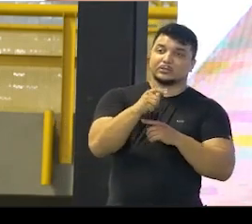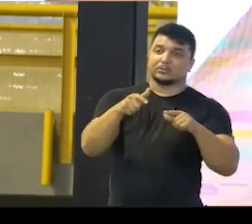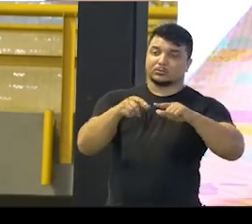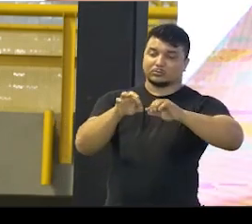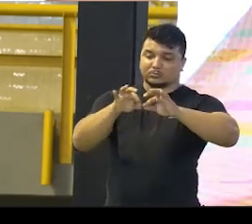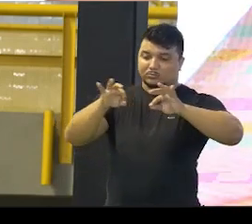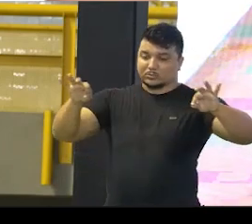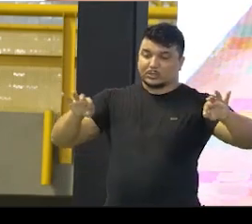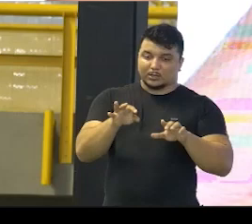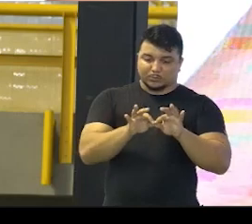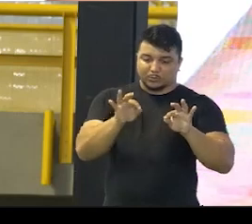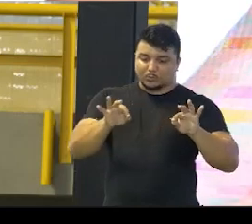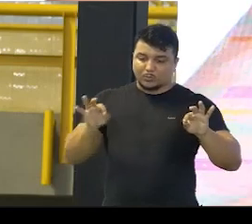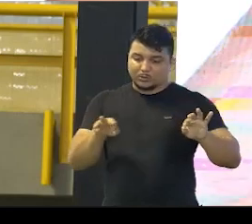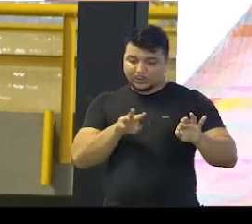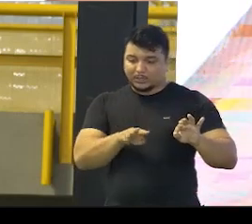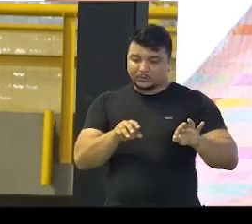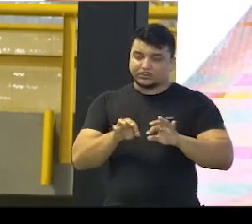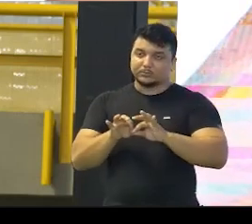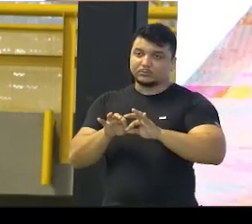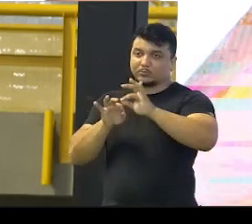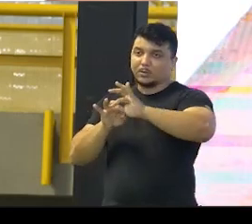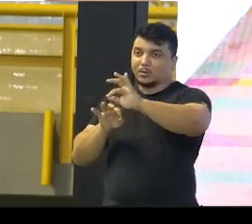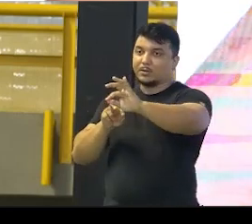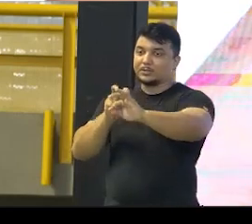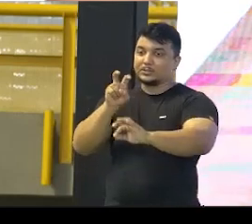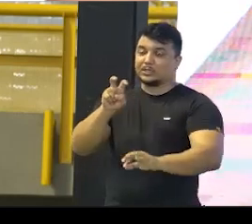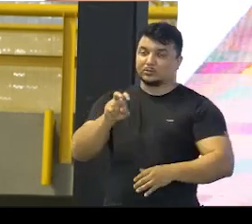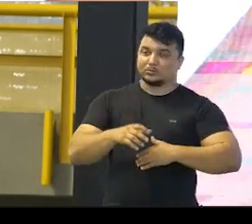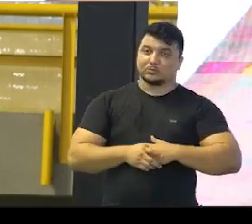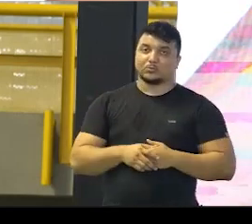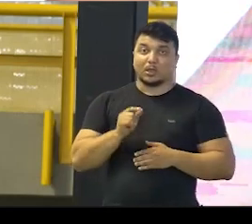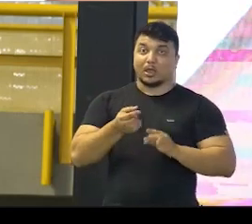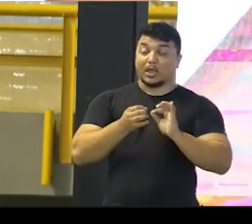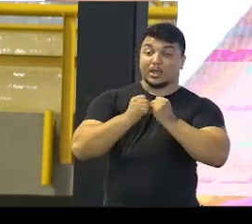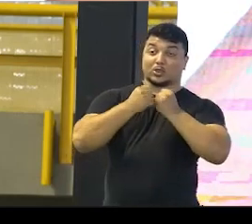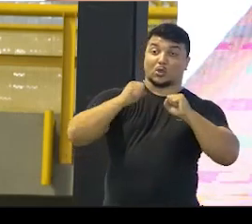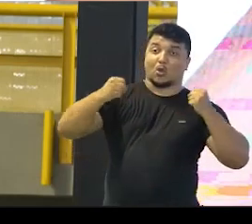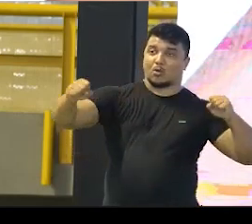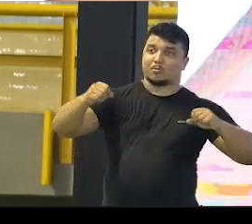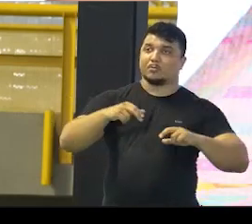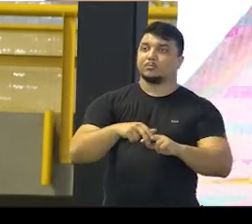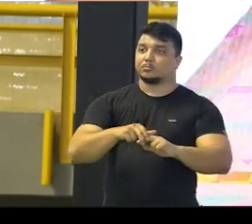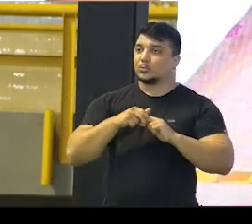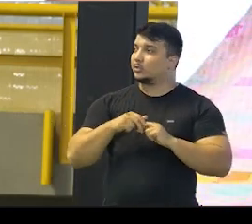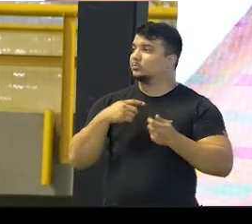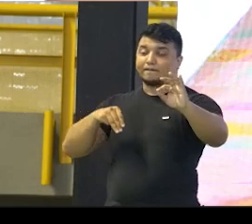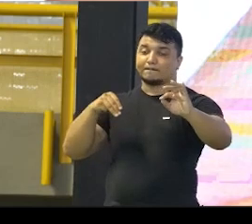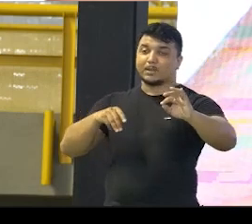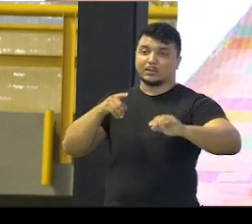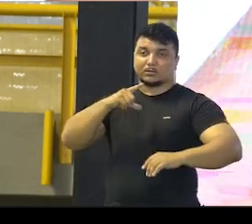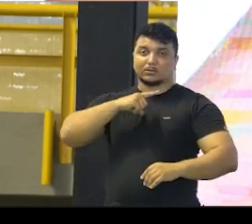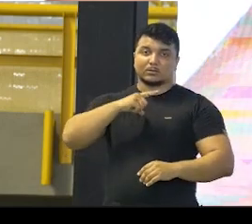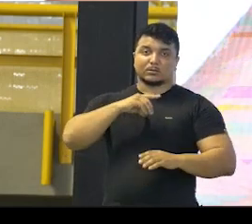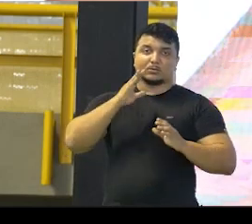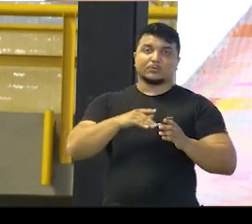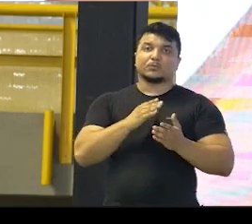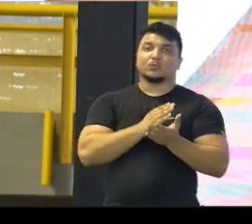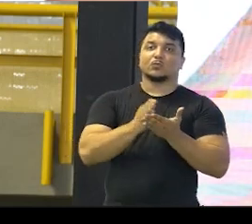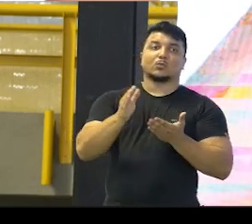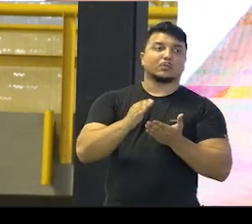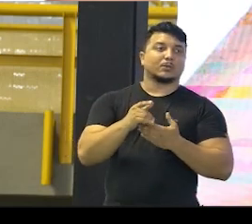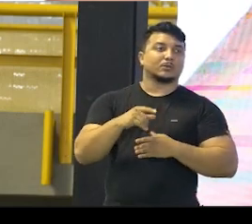100 metros, Um quarteirão padrão, gente,